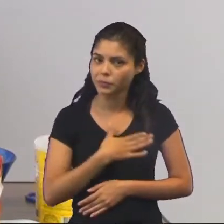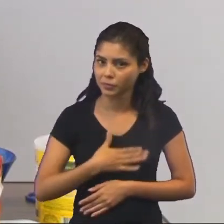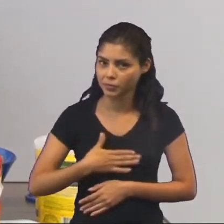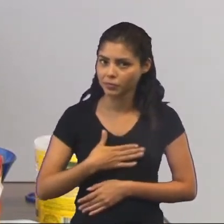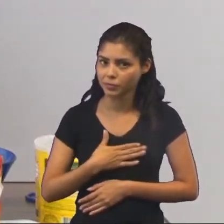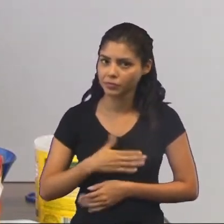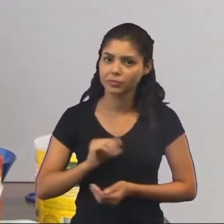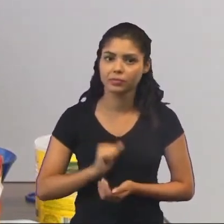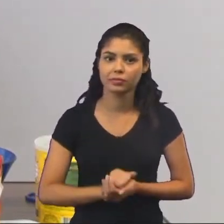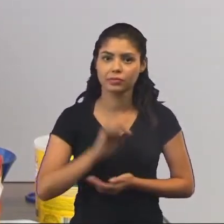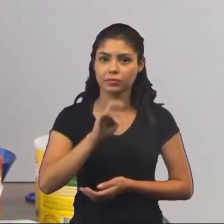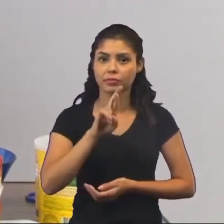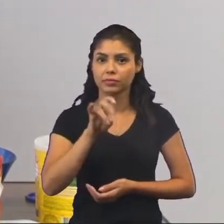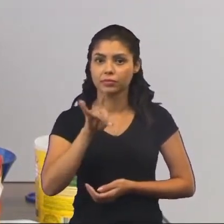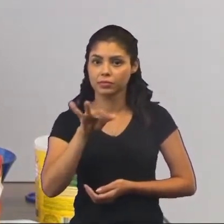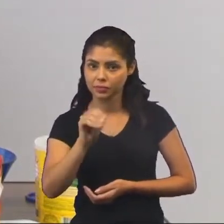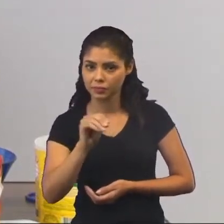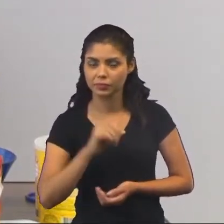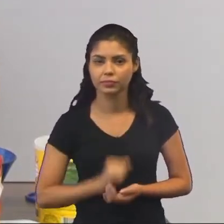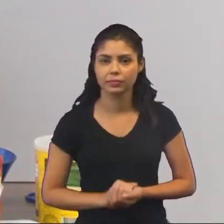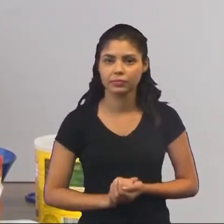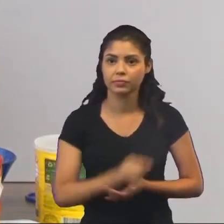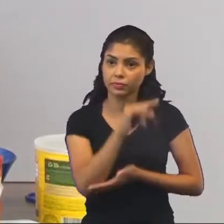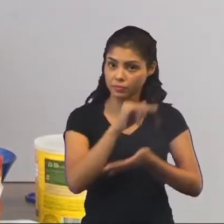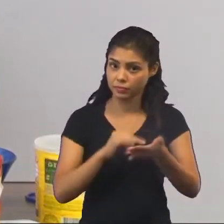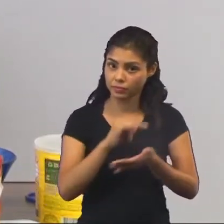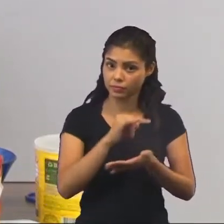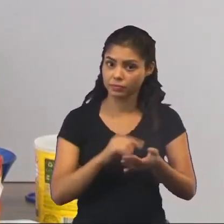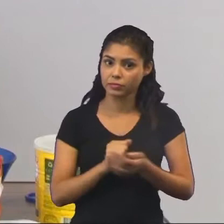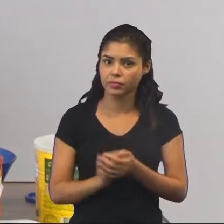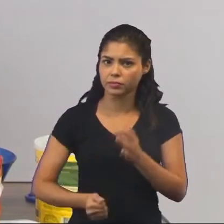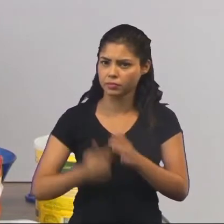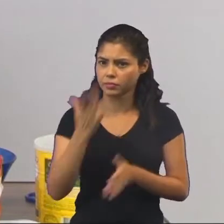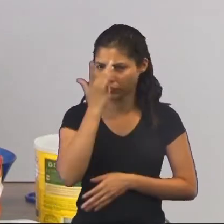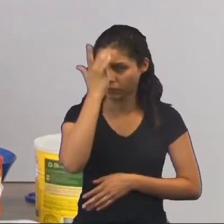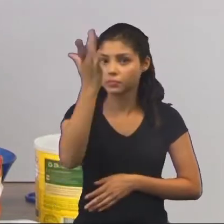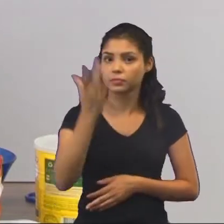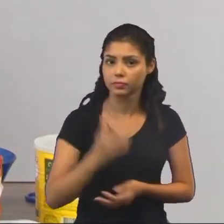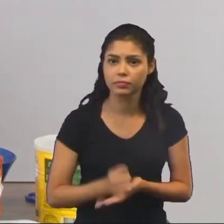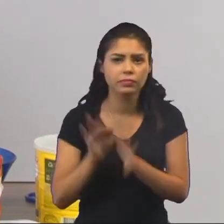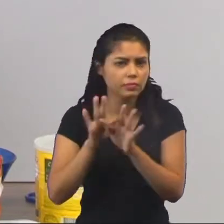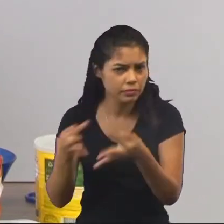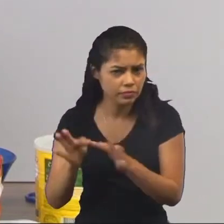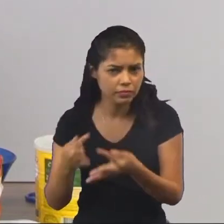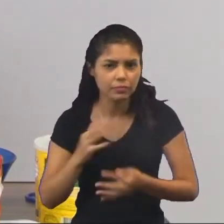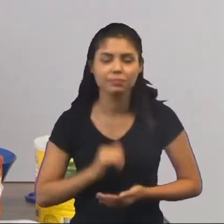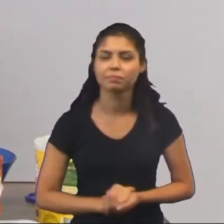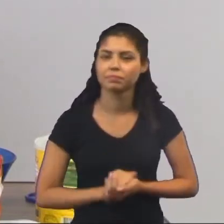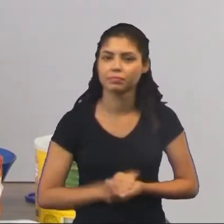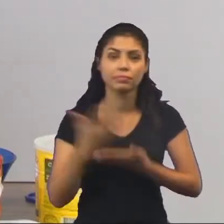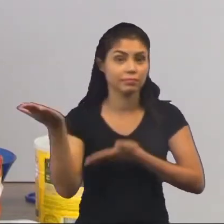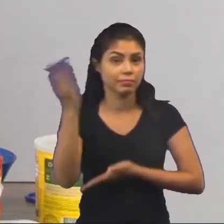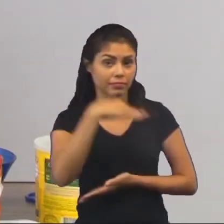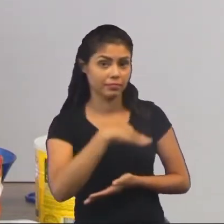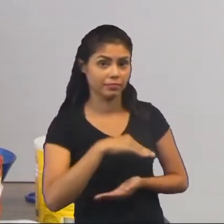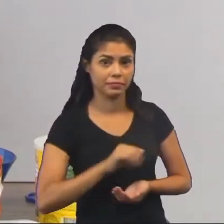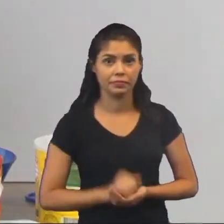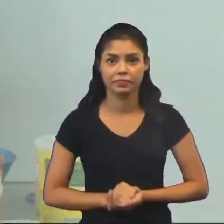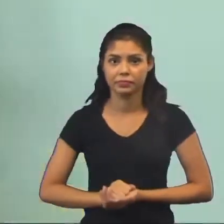de brigadeiro. E esta receita é muito fácil, é muito simples. Então, vamos